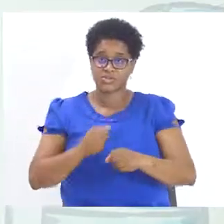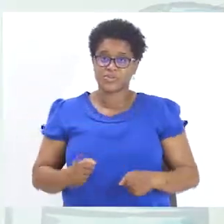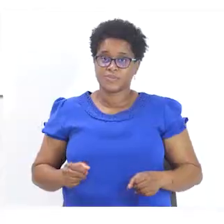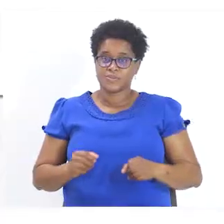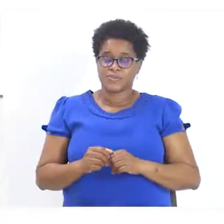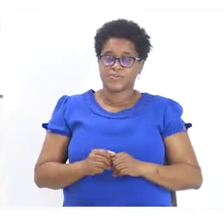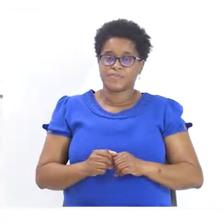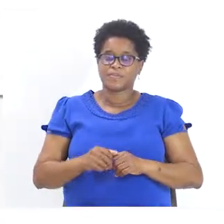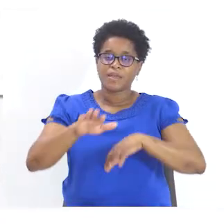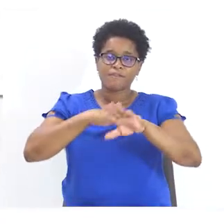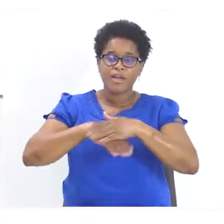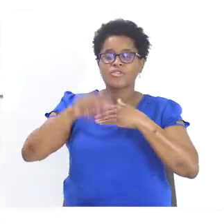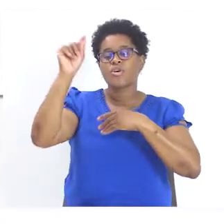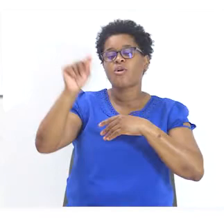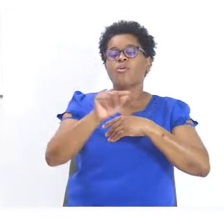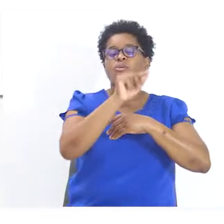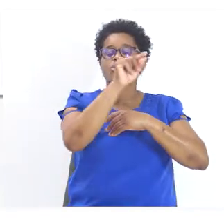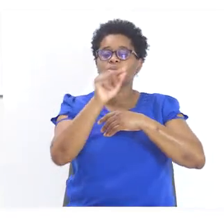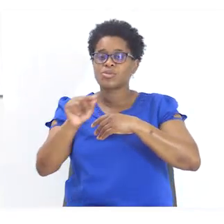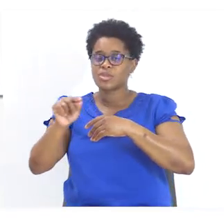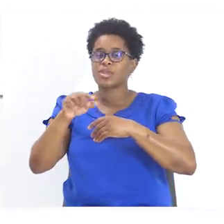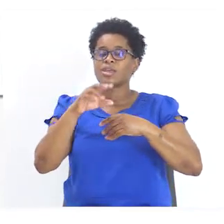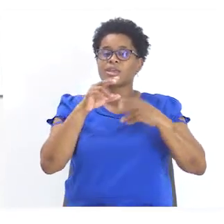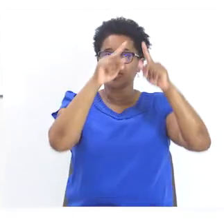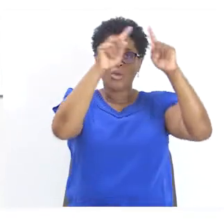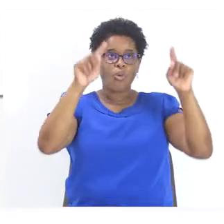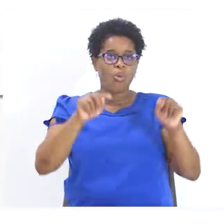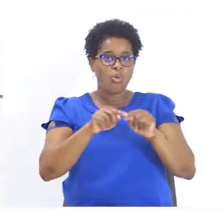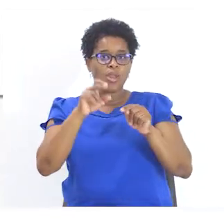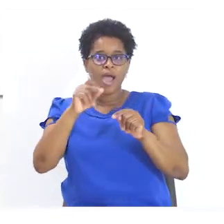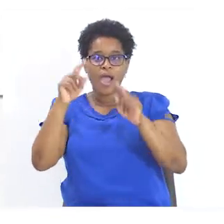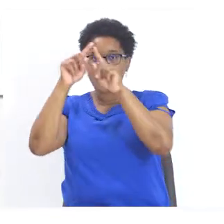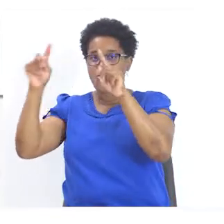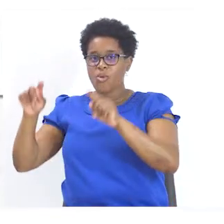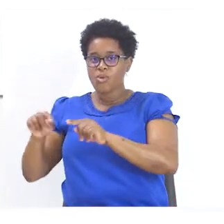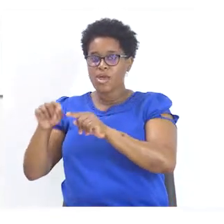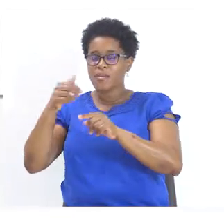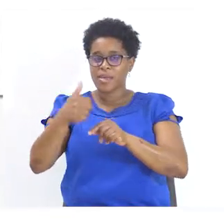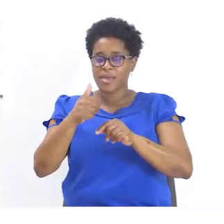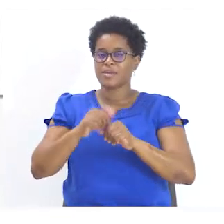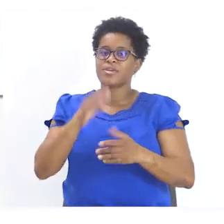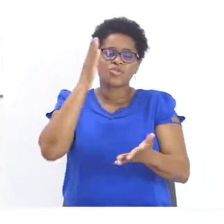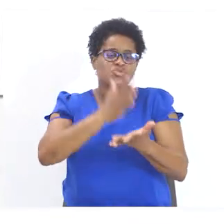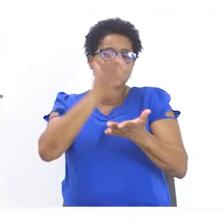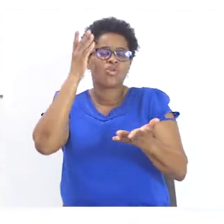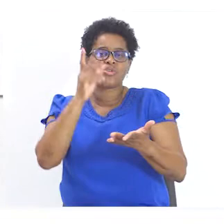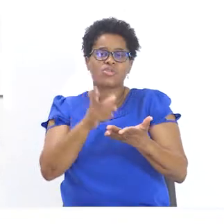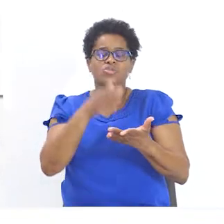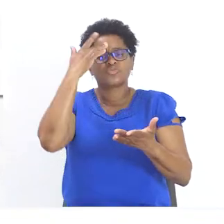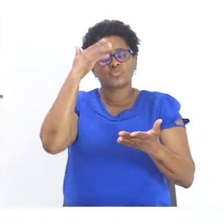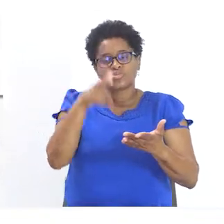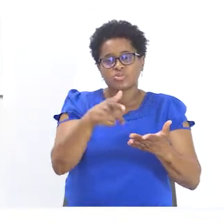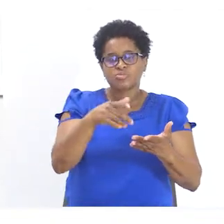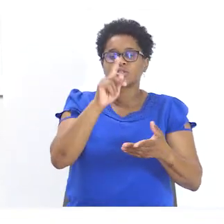exercício. Faz a correspondência entre a coluna A e a coluna B, somente as expressões